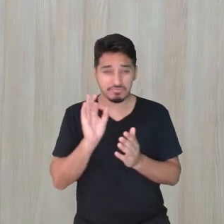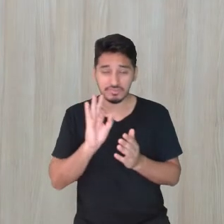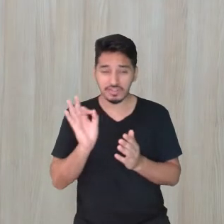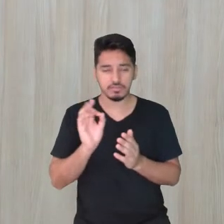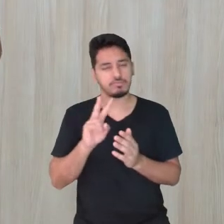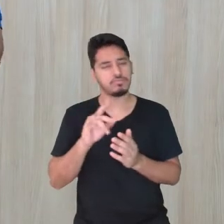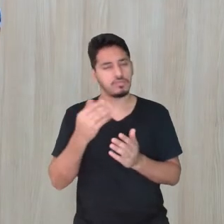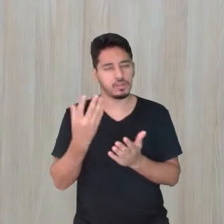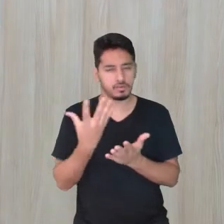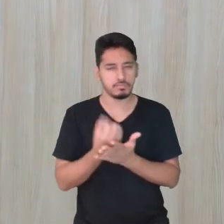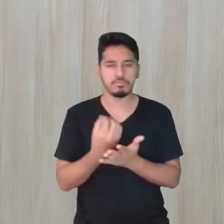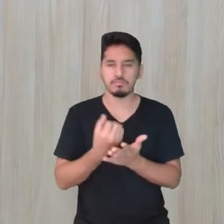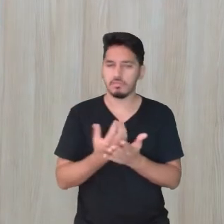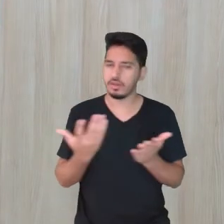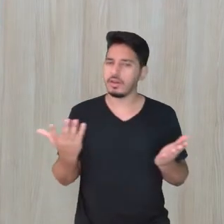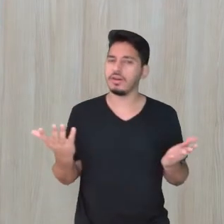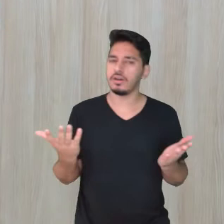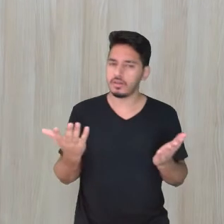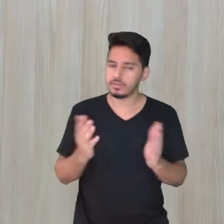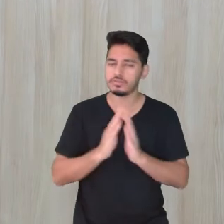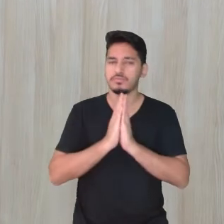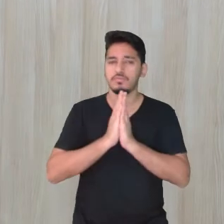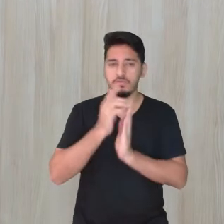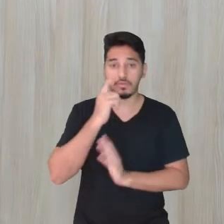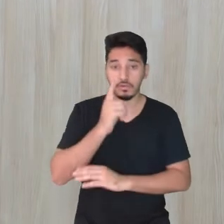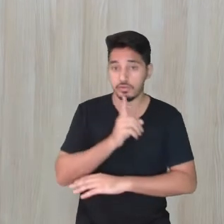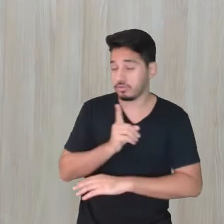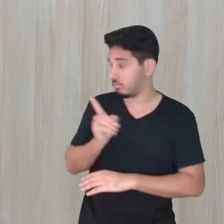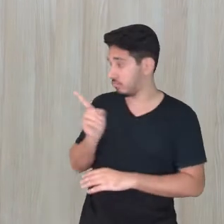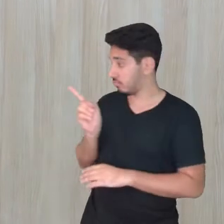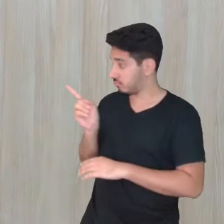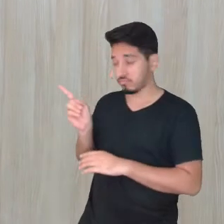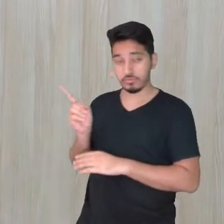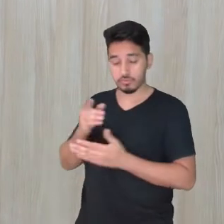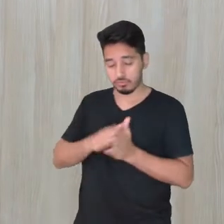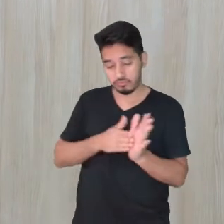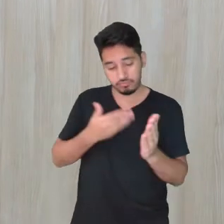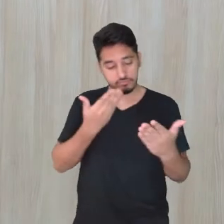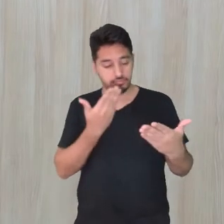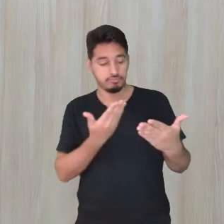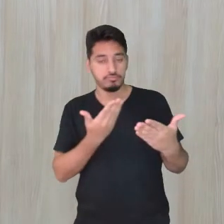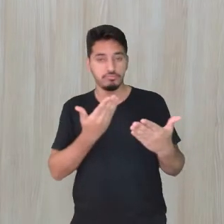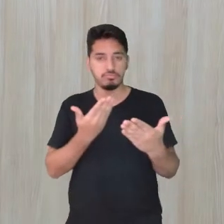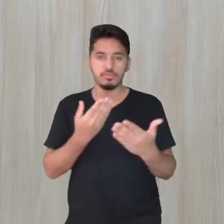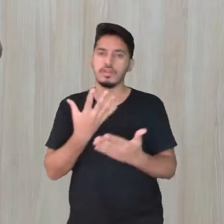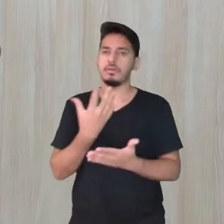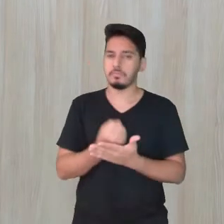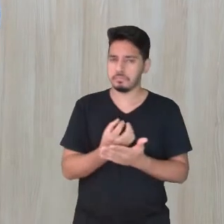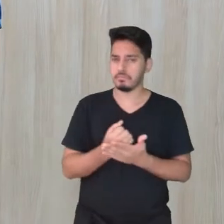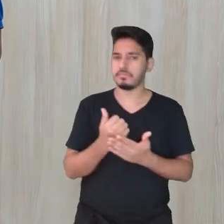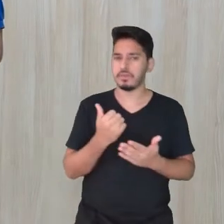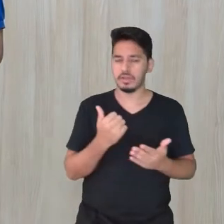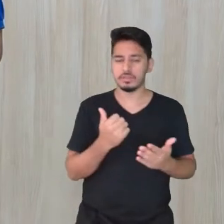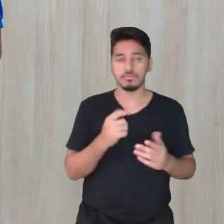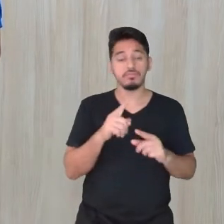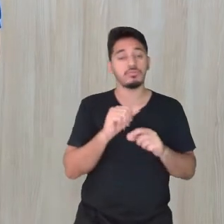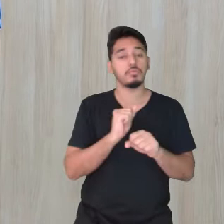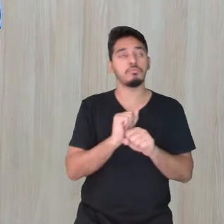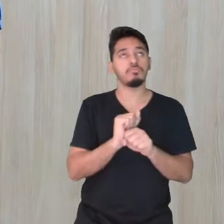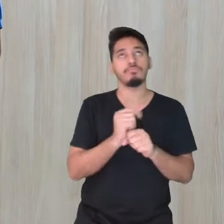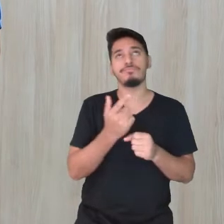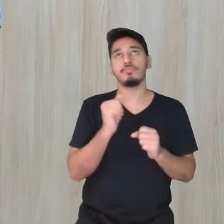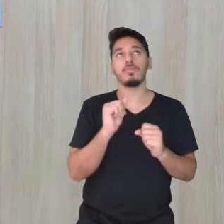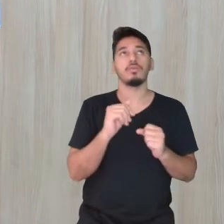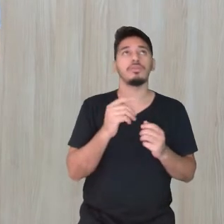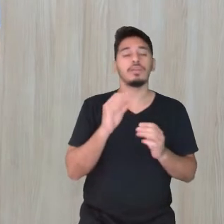o download, tá aí os QR Codes na sua tela, aponta a câmera do seu celular e faz o download do app. Nele você pode, além de